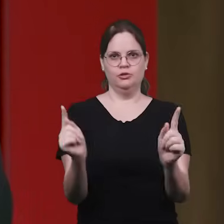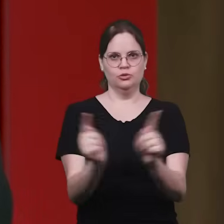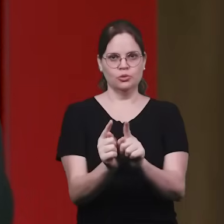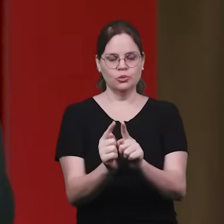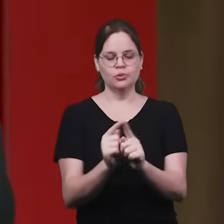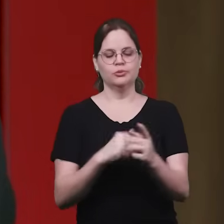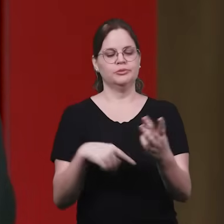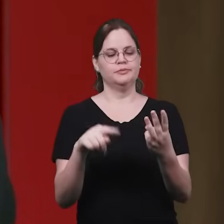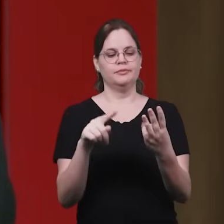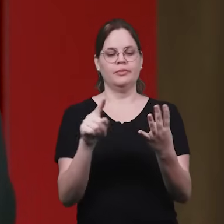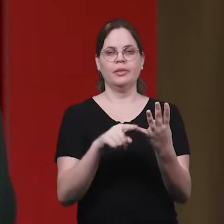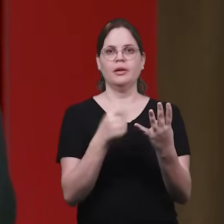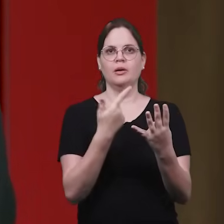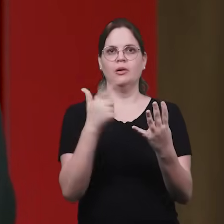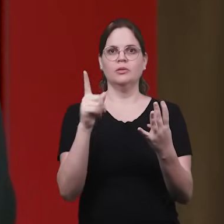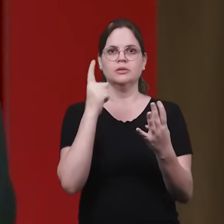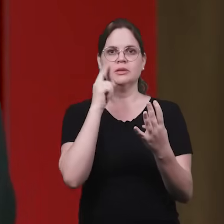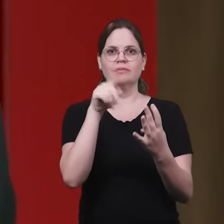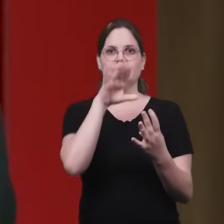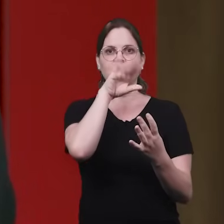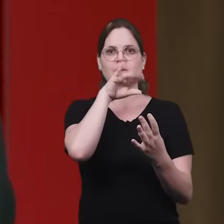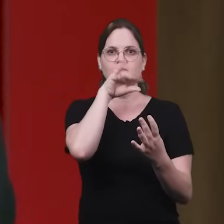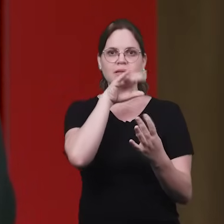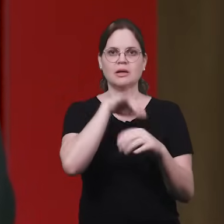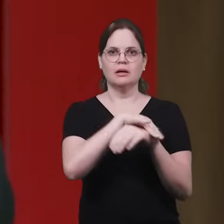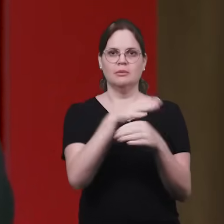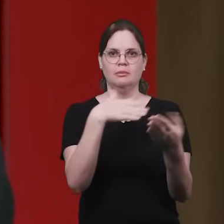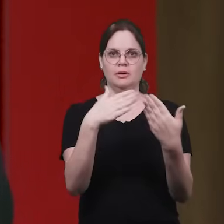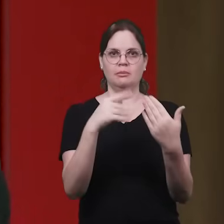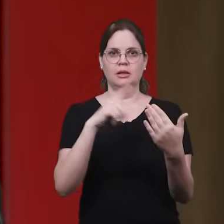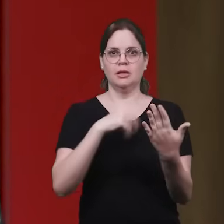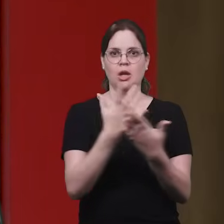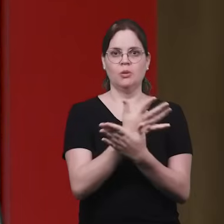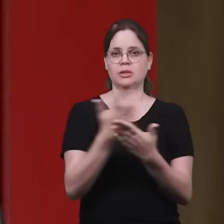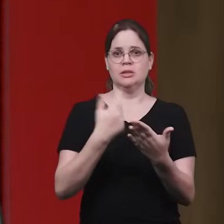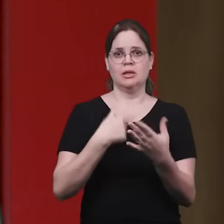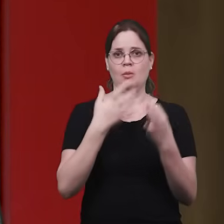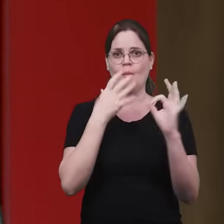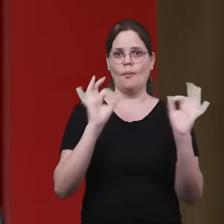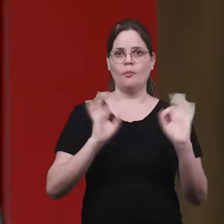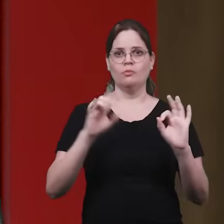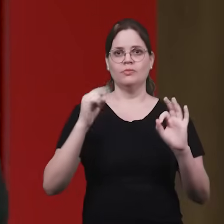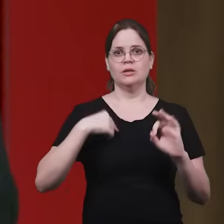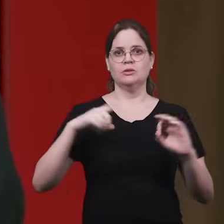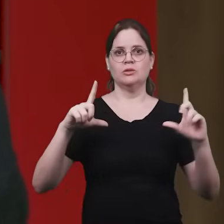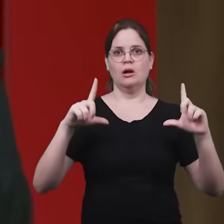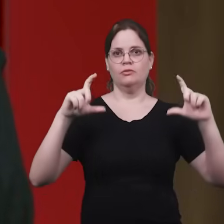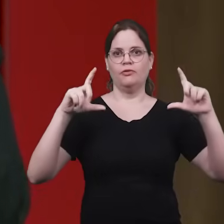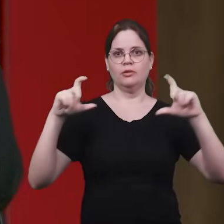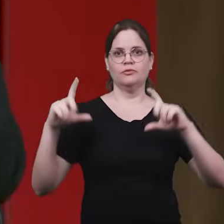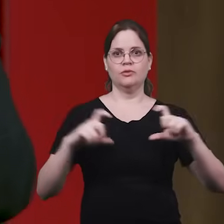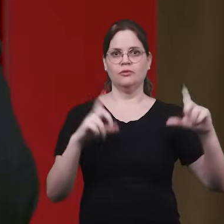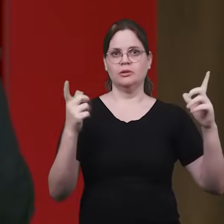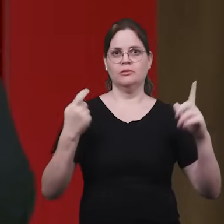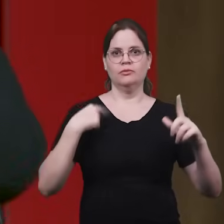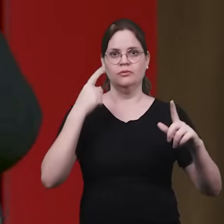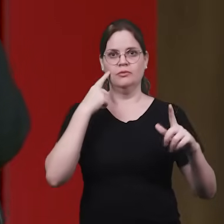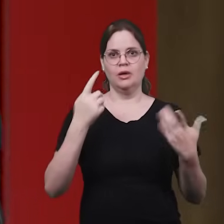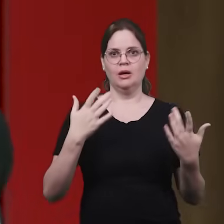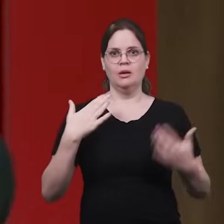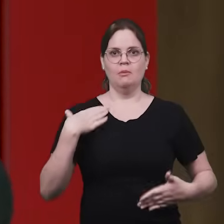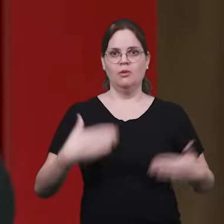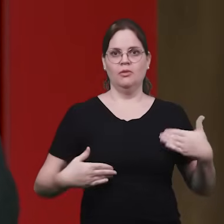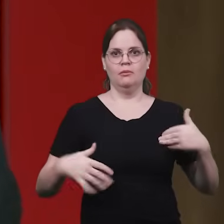vídeos curtos. Tem umas que você é mais para você falar e tem outras que você nem fala. Uhum. É só a comunicação não verbal,